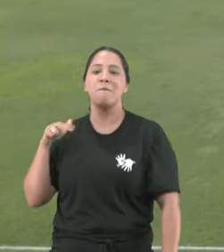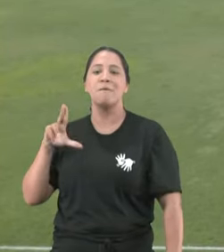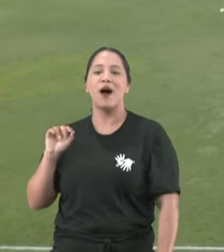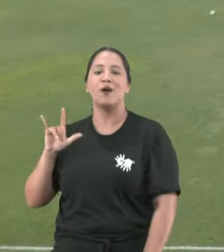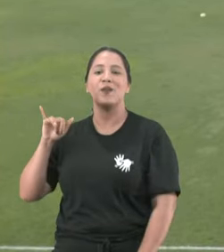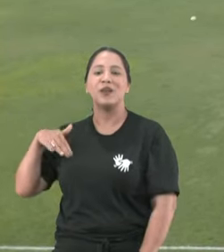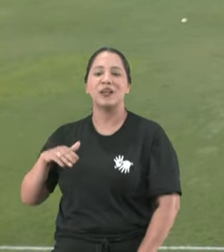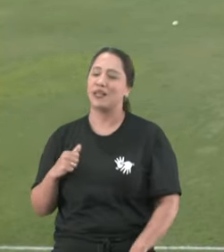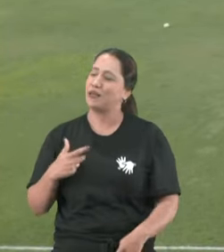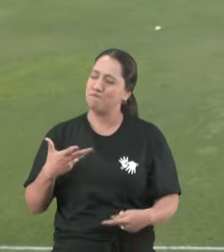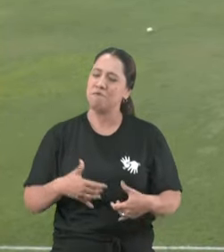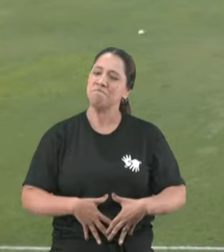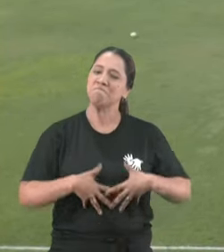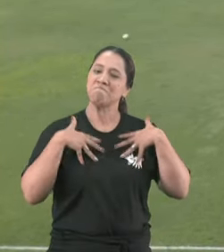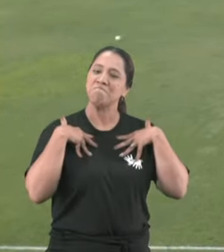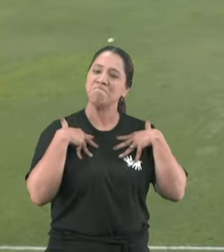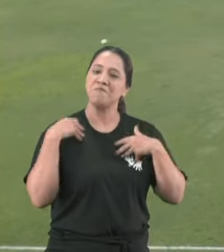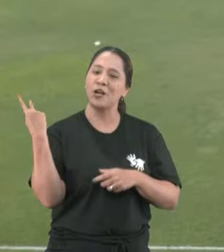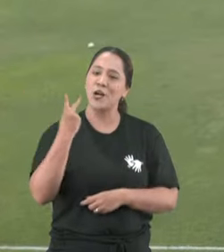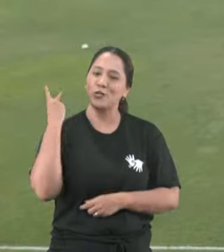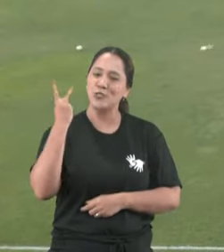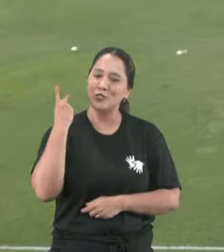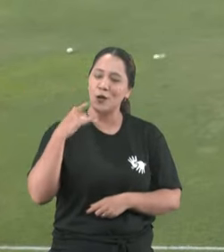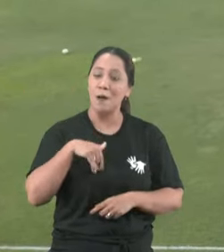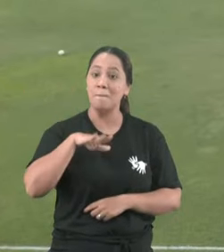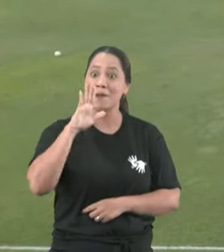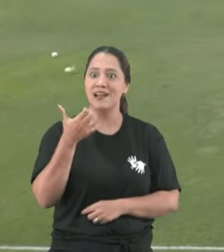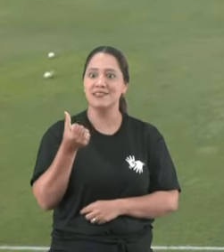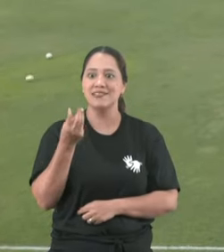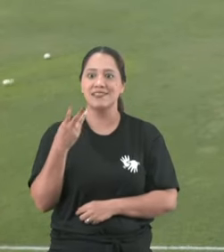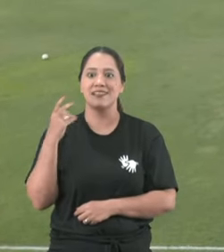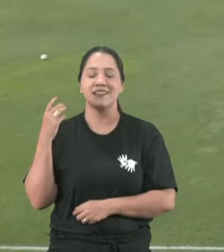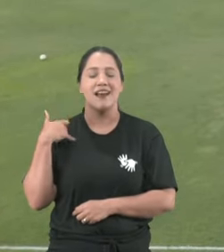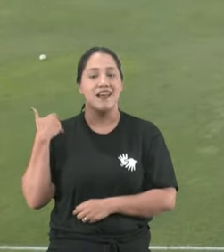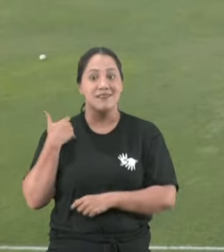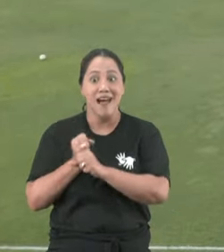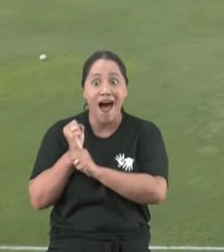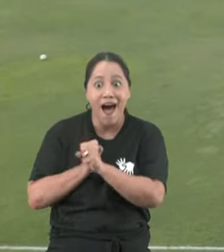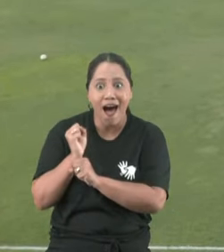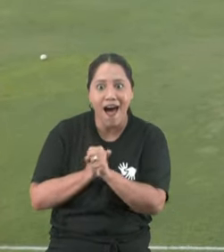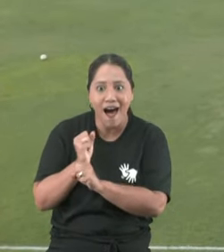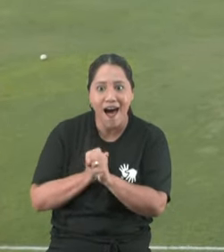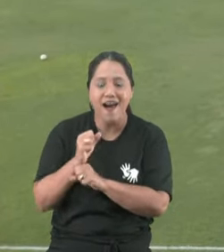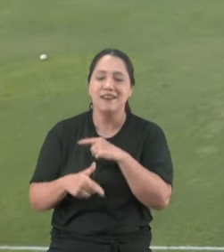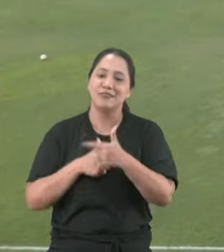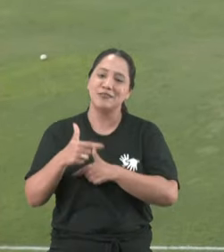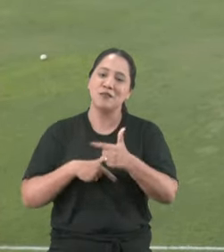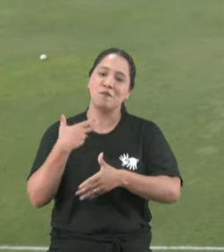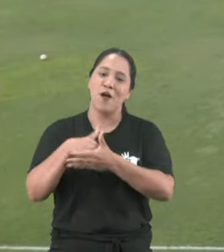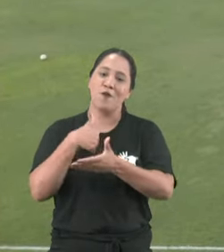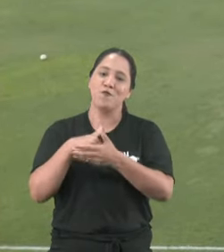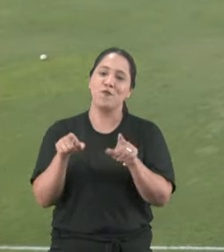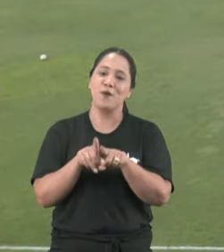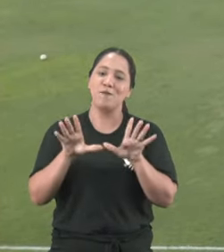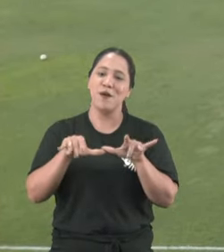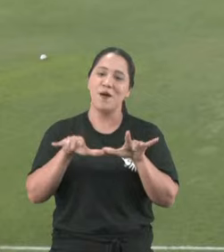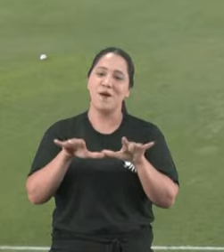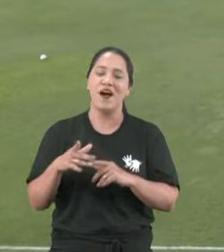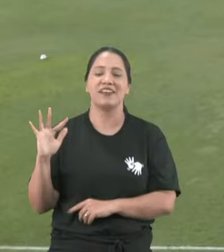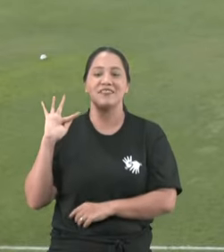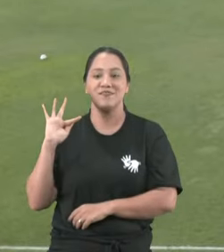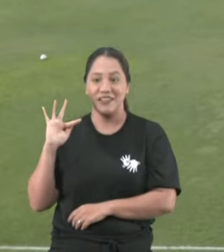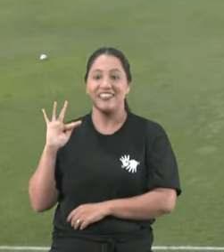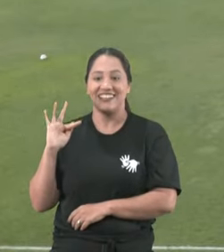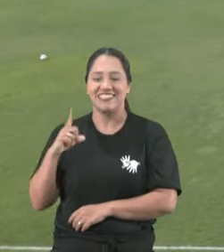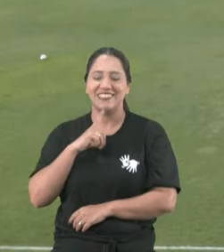muito justo, um grande historiador com mais de 63 anos de trabalhos prestados ao futebol, ao Fumeirão e ao Asa, e a federação teve